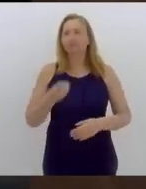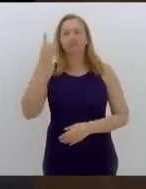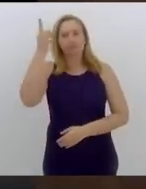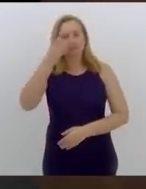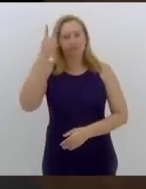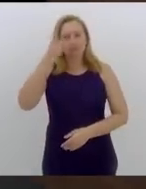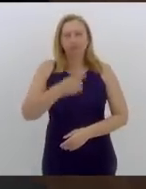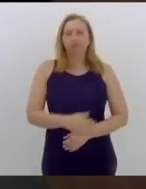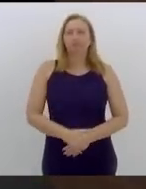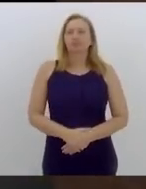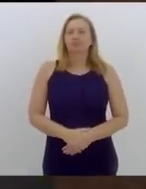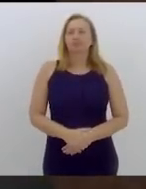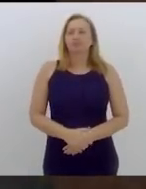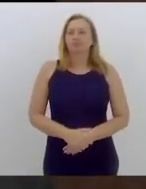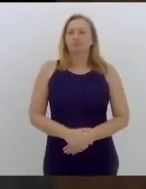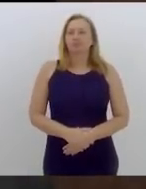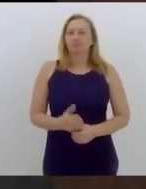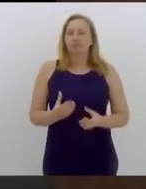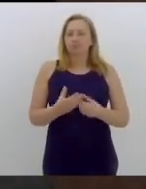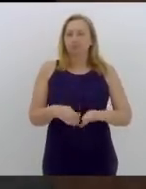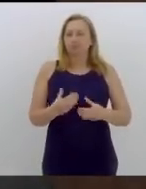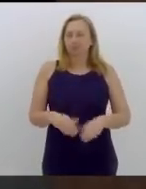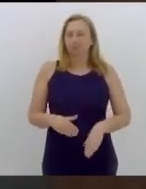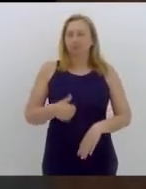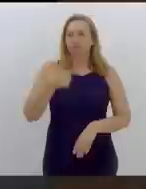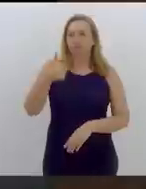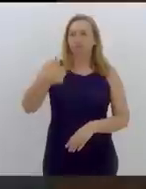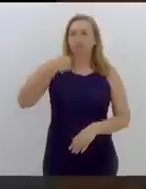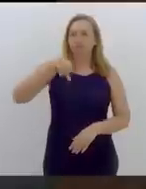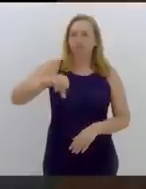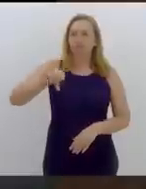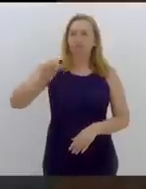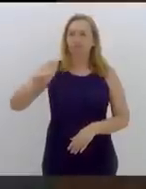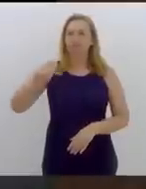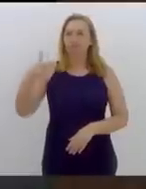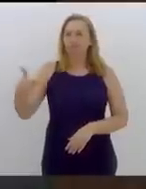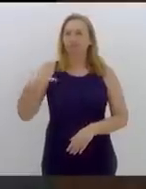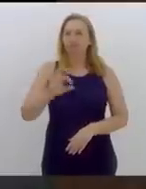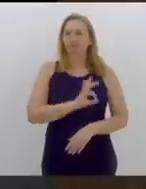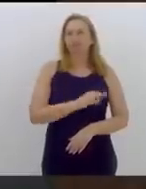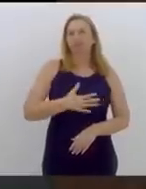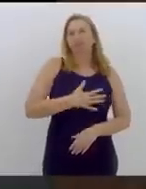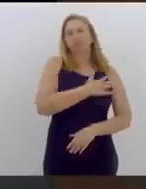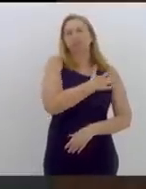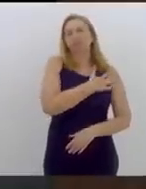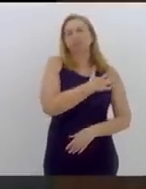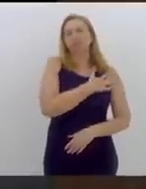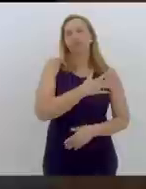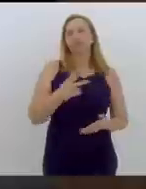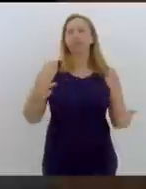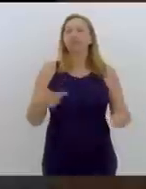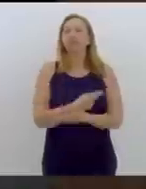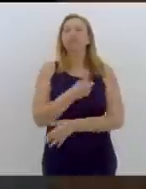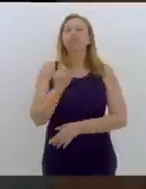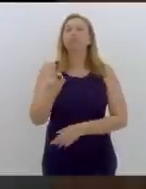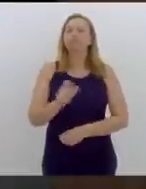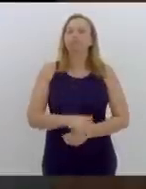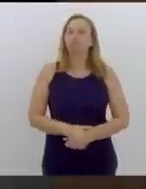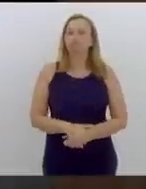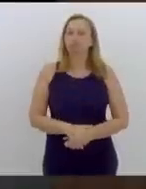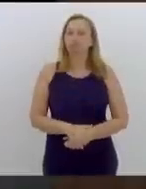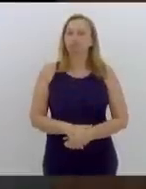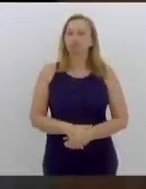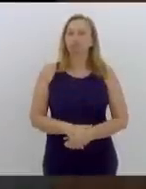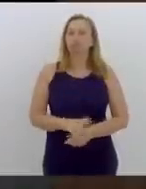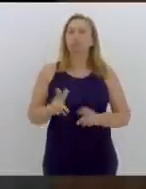eu fiz concurso em 1982 para polícia civil e o que que aconteceu lá como